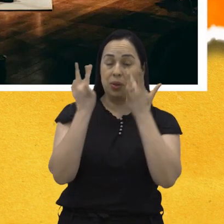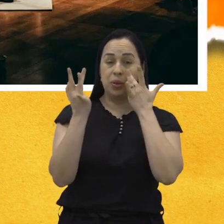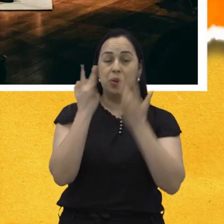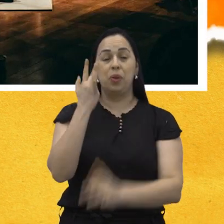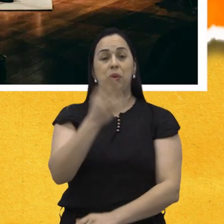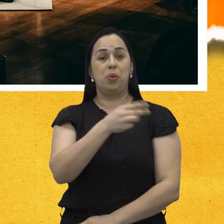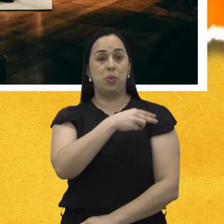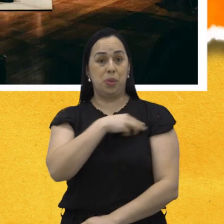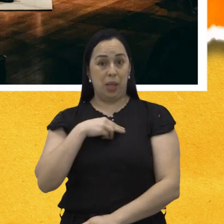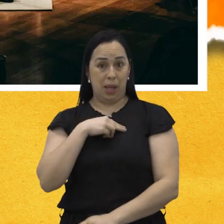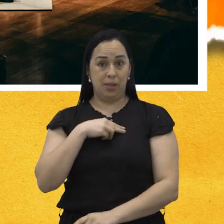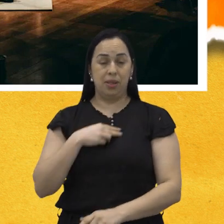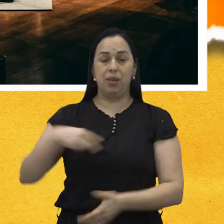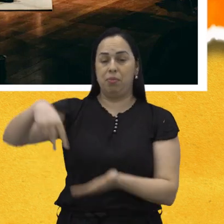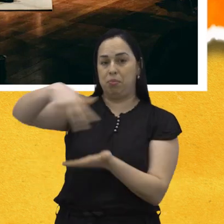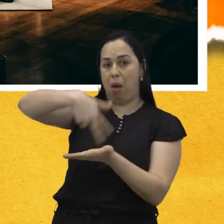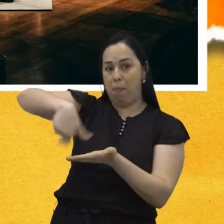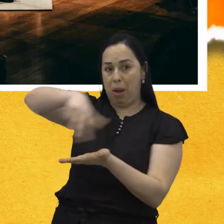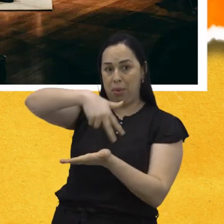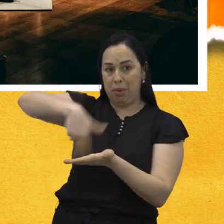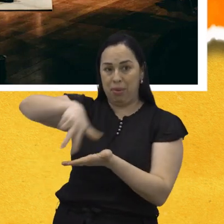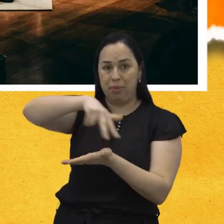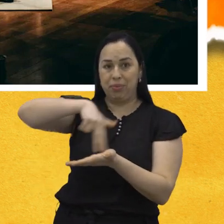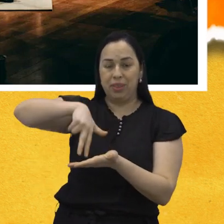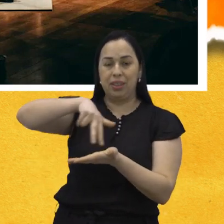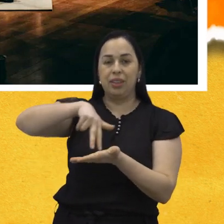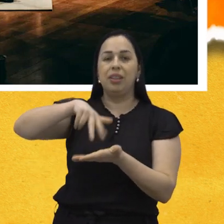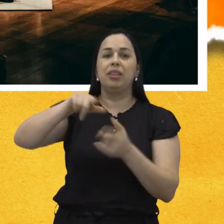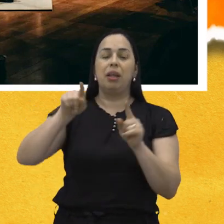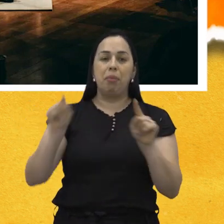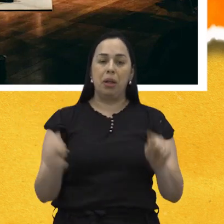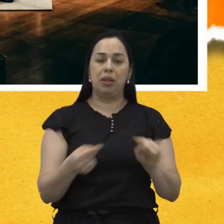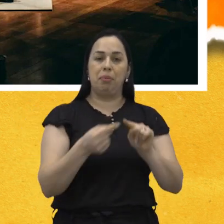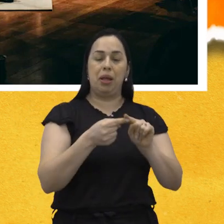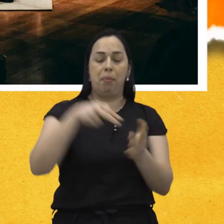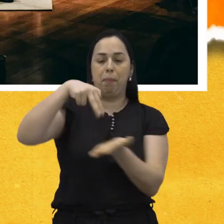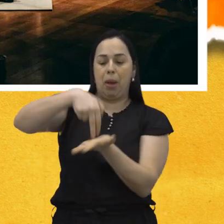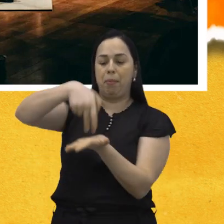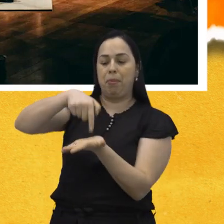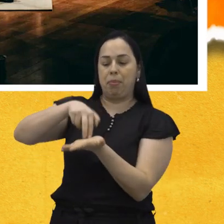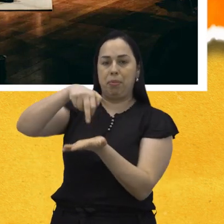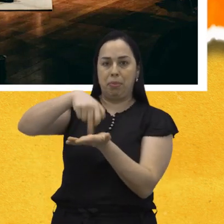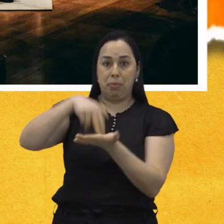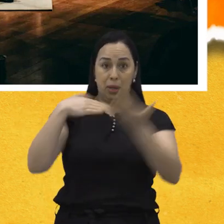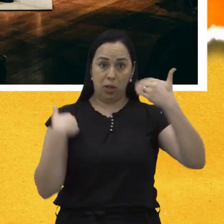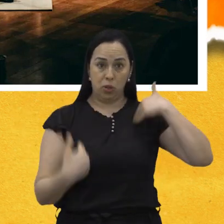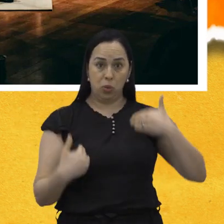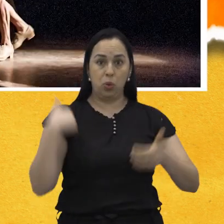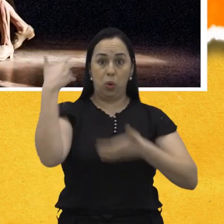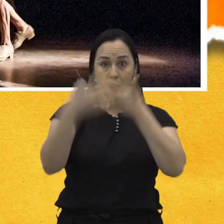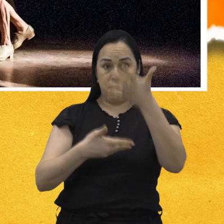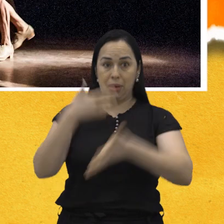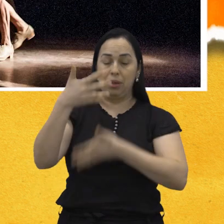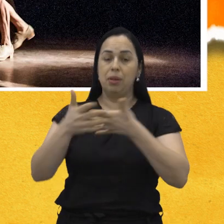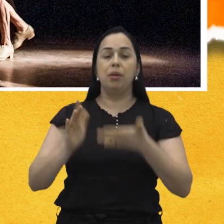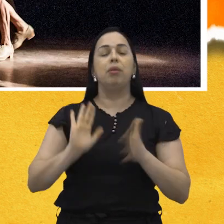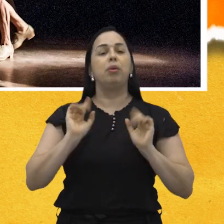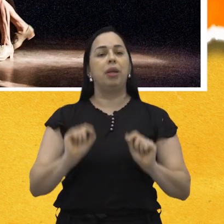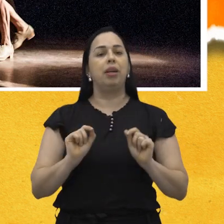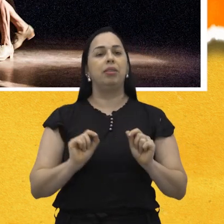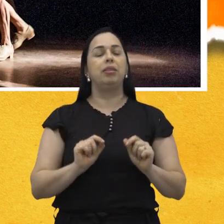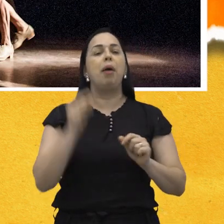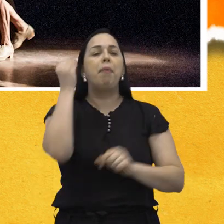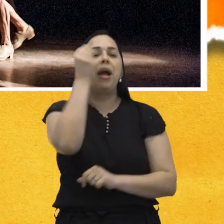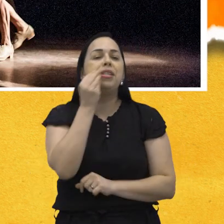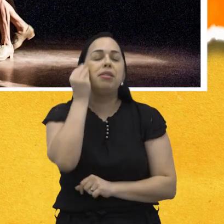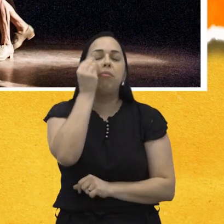com o espetáculo Eu Só Dançarei Com Você. A peça, que combina sapateado, percussão corporal e libras, promete ao público